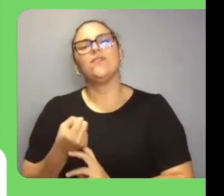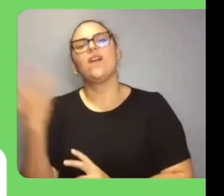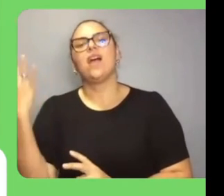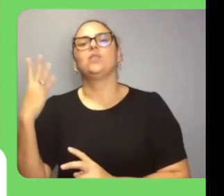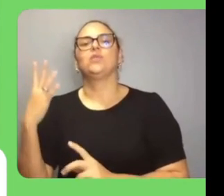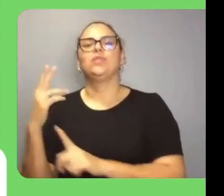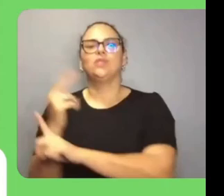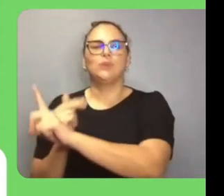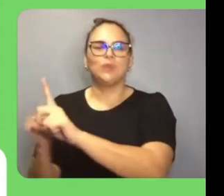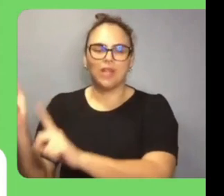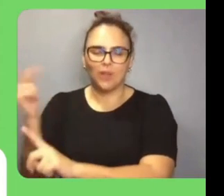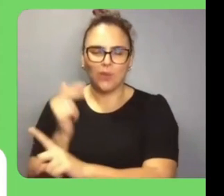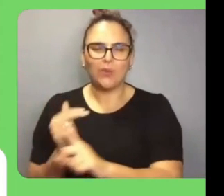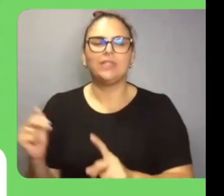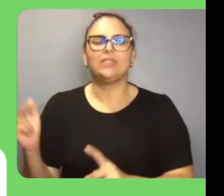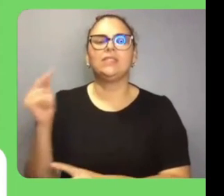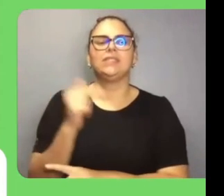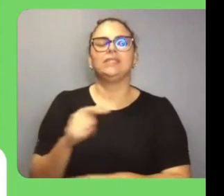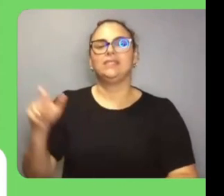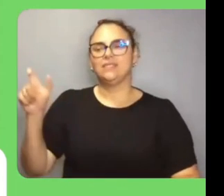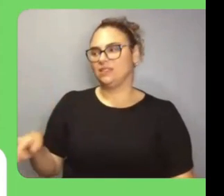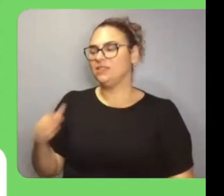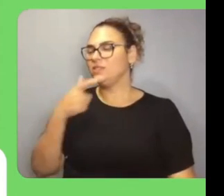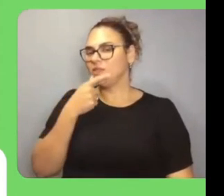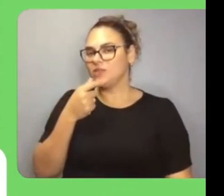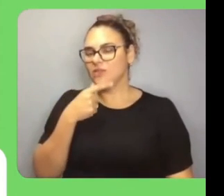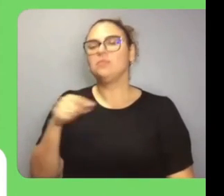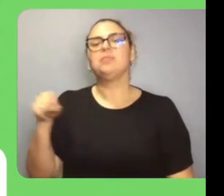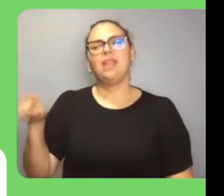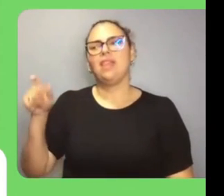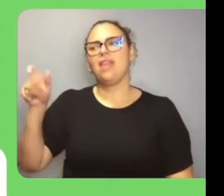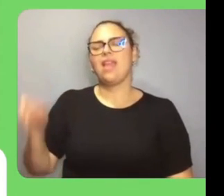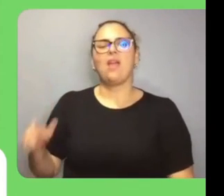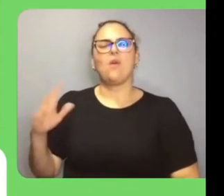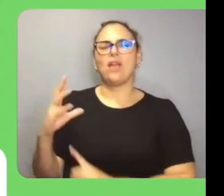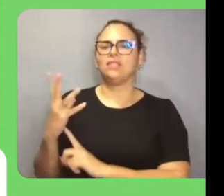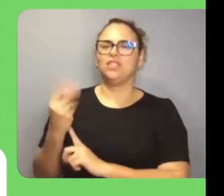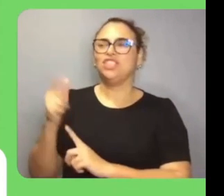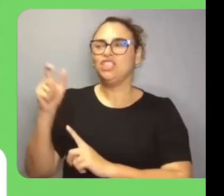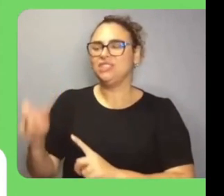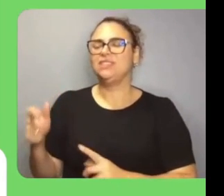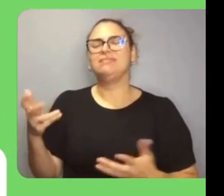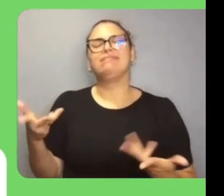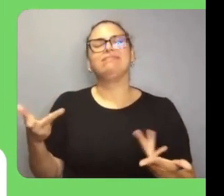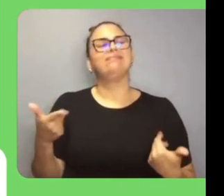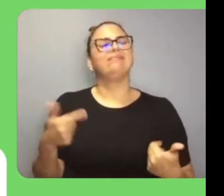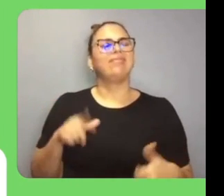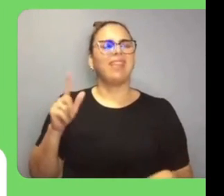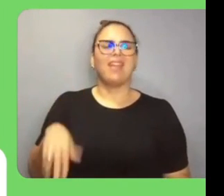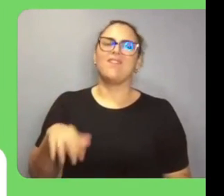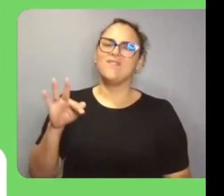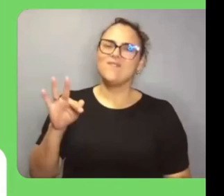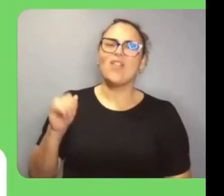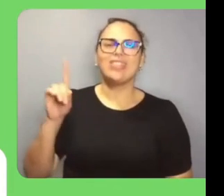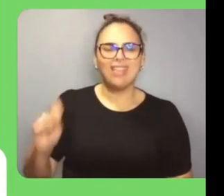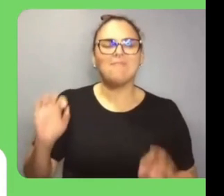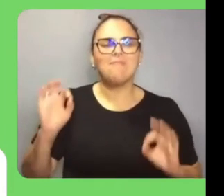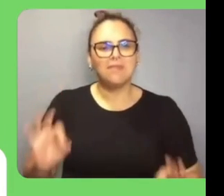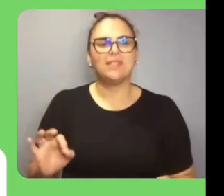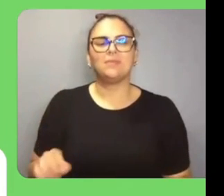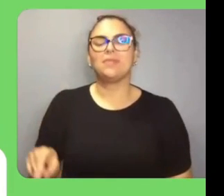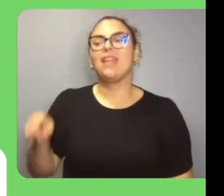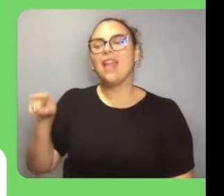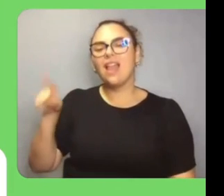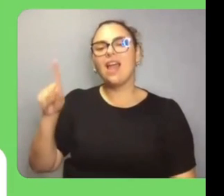por exemplo, cara, que é uma artista, assim, multidisciplinar, assim, foda, cara, foda, assim, e ela tava de professora na